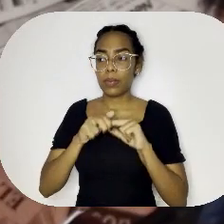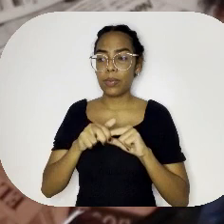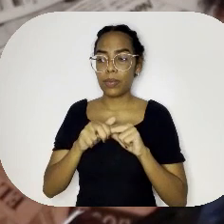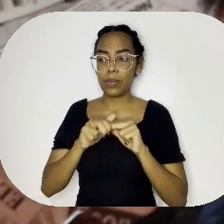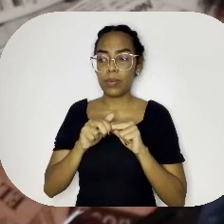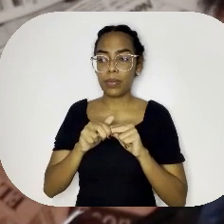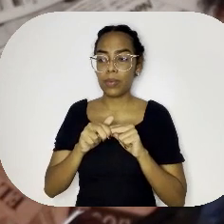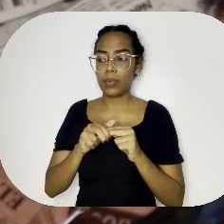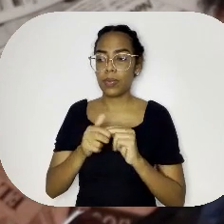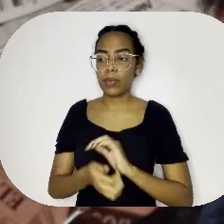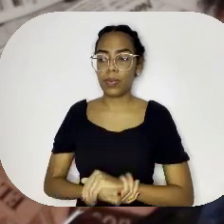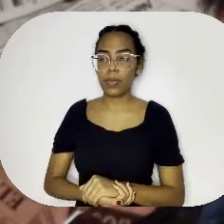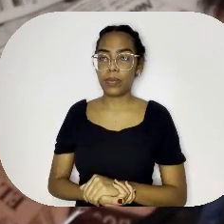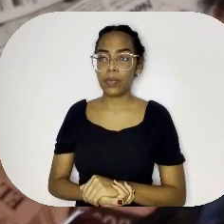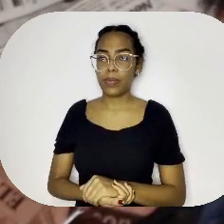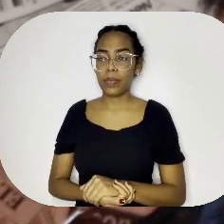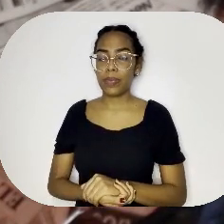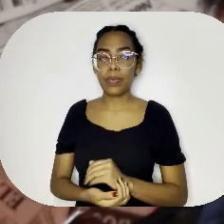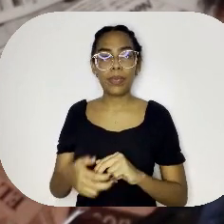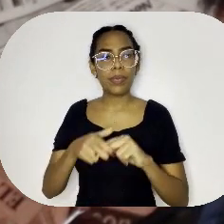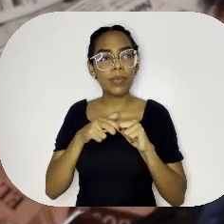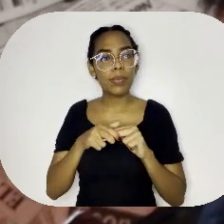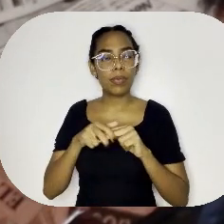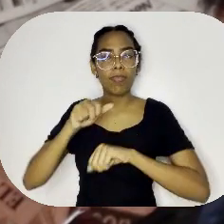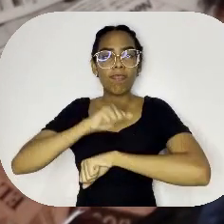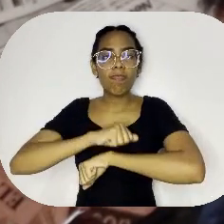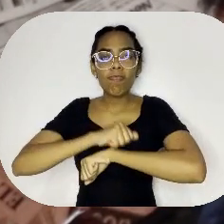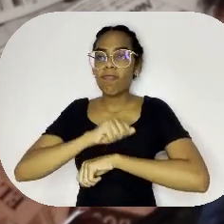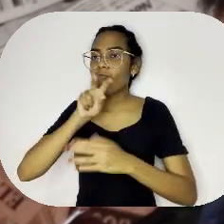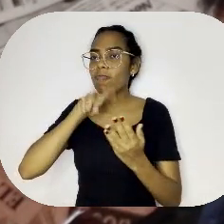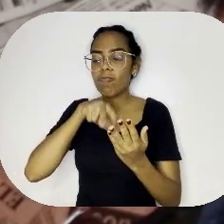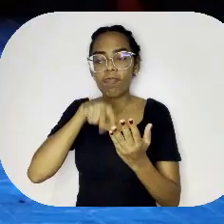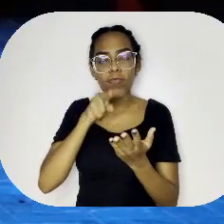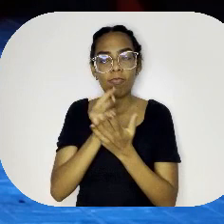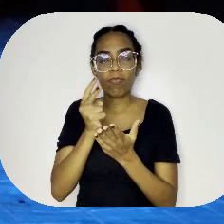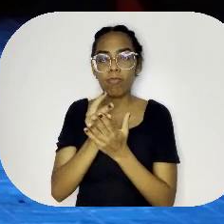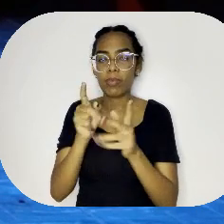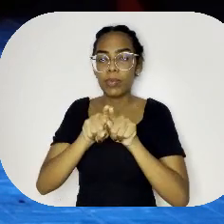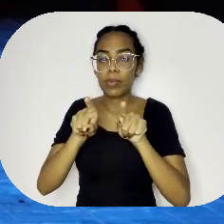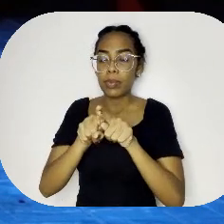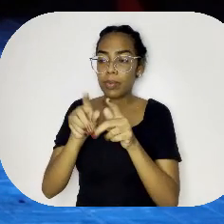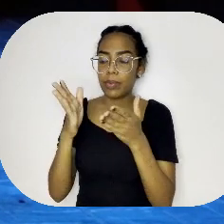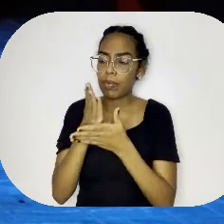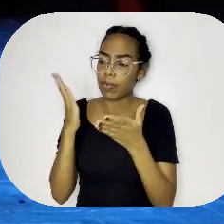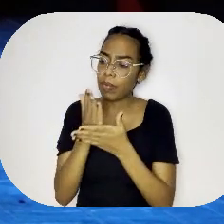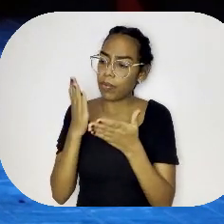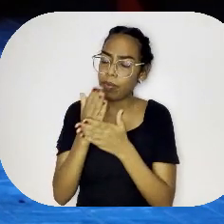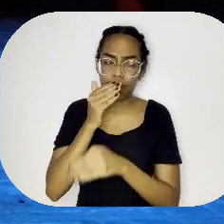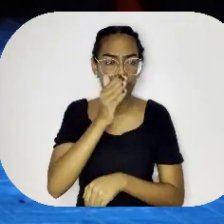Por isso me dispo, por isso frequento os jornais, me exponho cruamente nas livrarias.